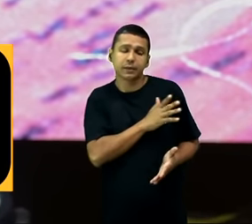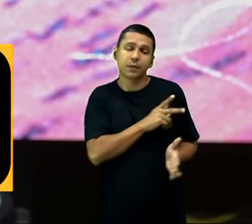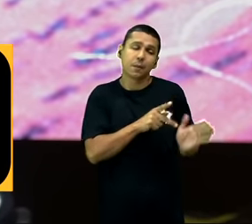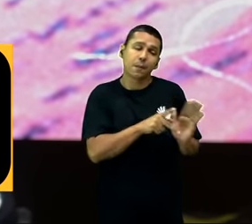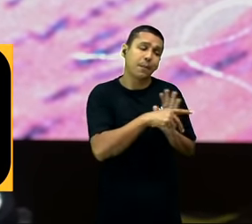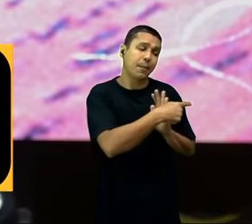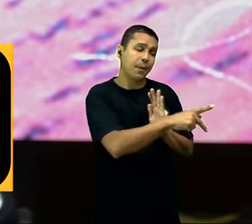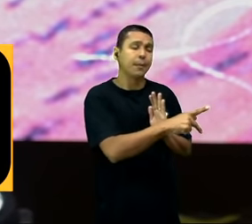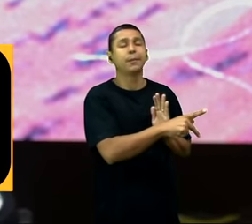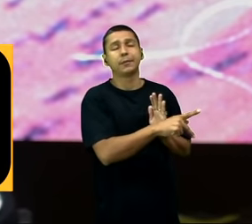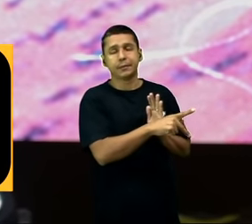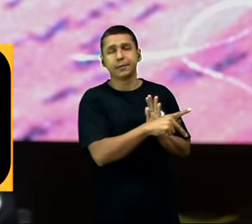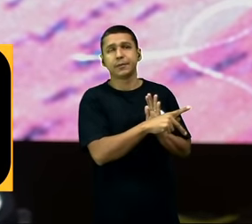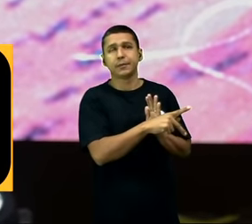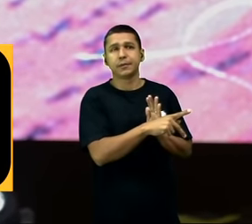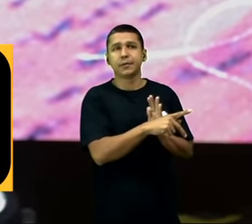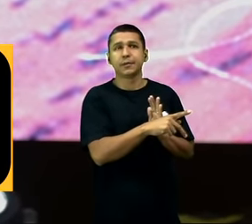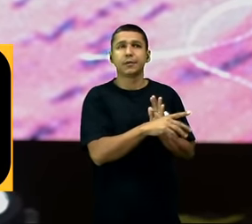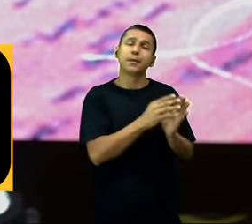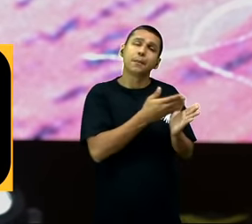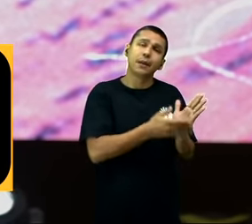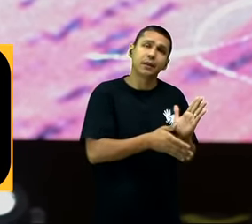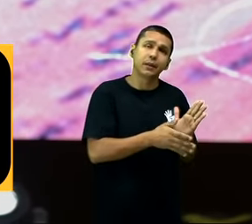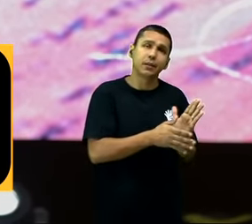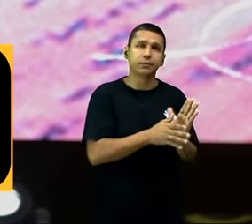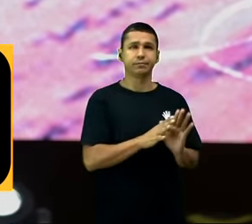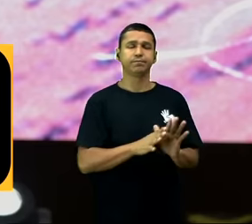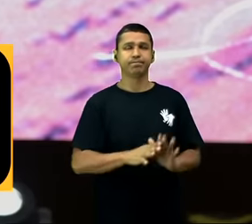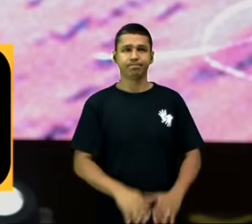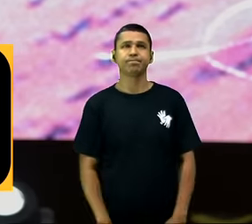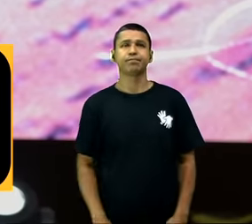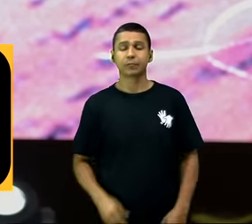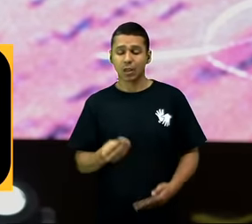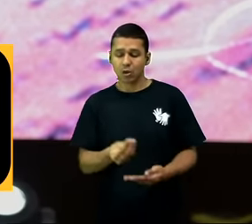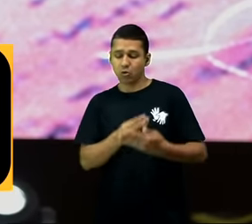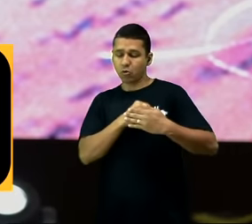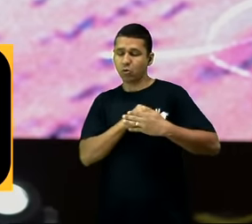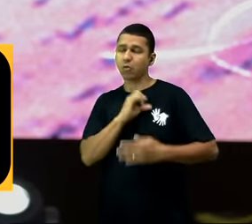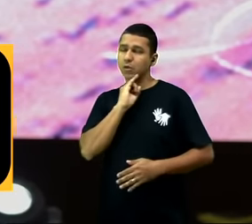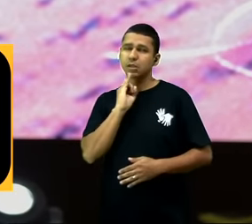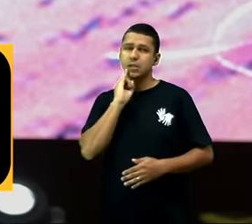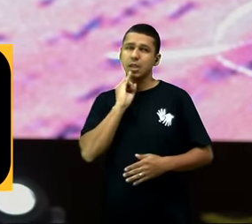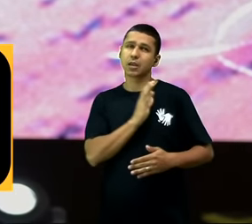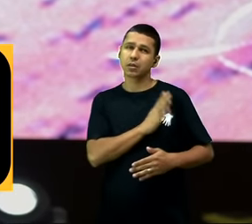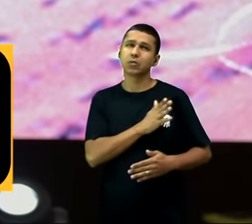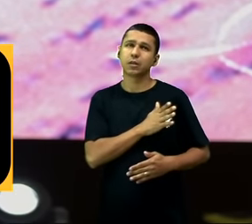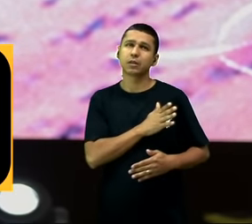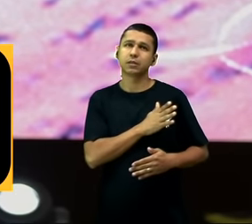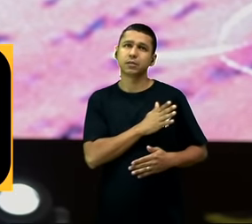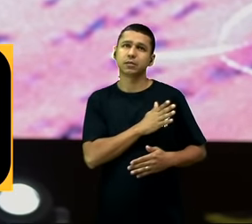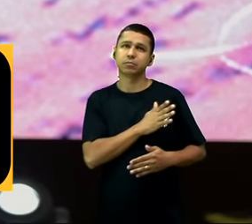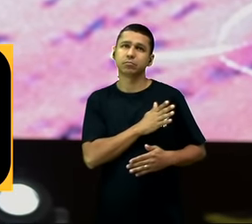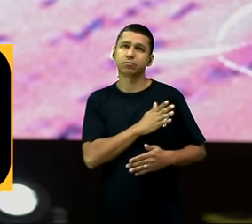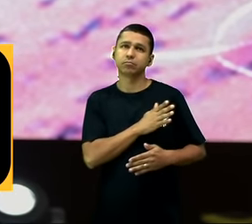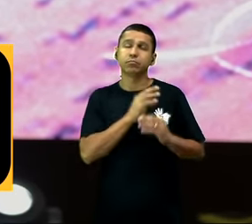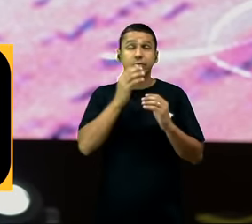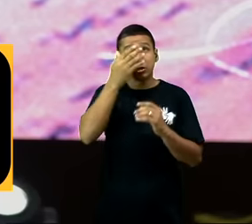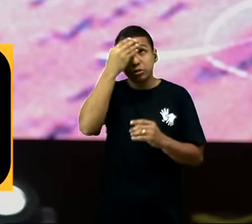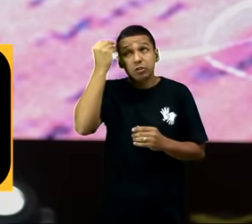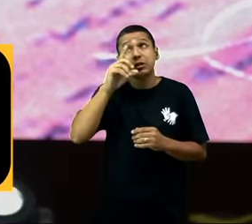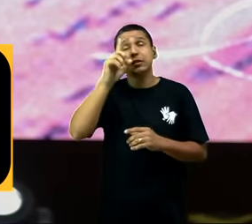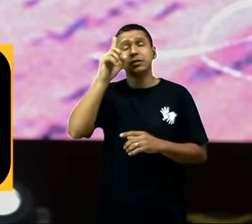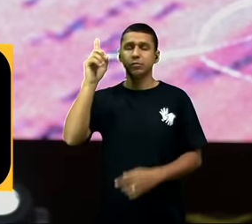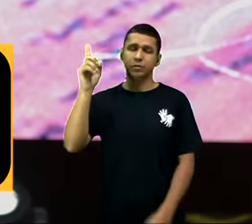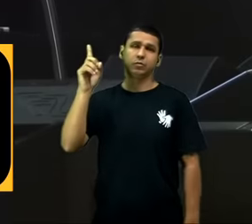Tanto de coisa, irmão, que Deus nos deu porque nos ama. Deus nos deu porque nos prometeu. E a gente,